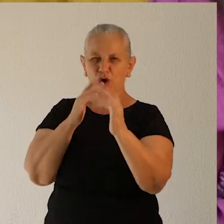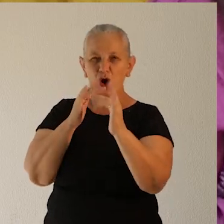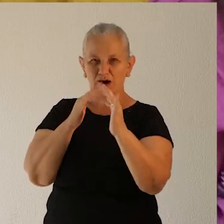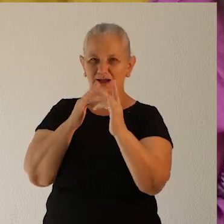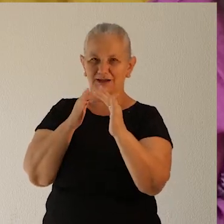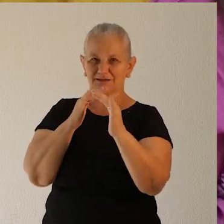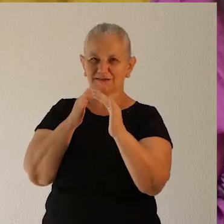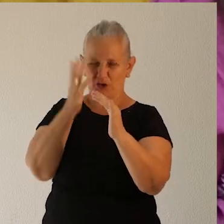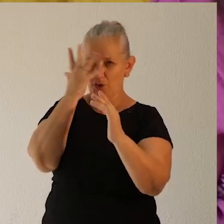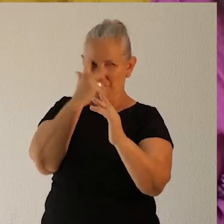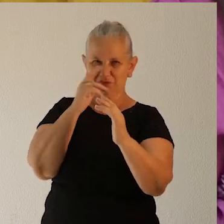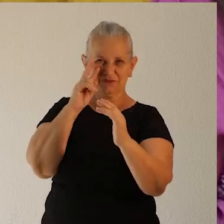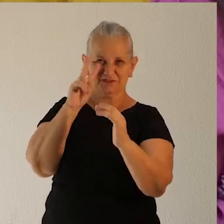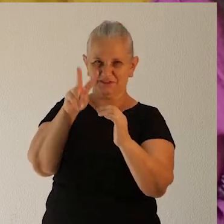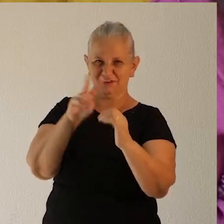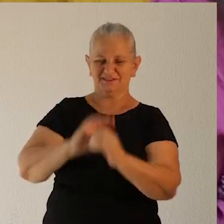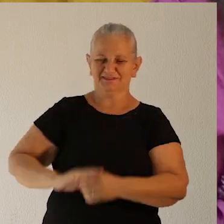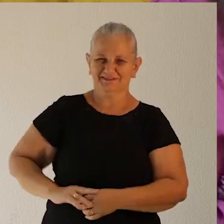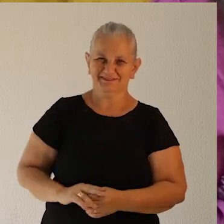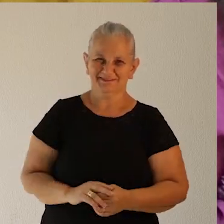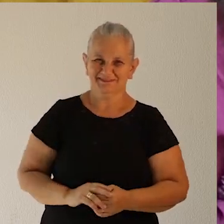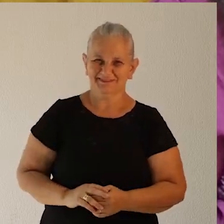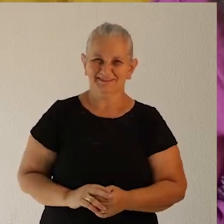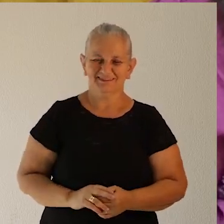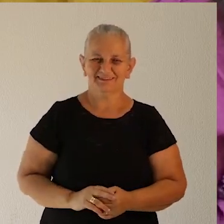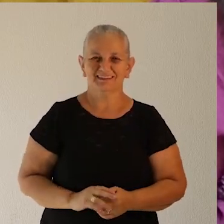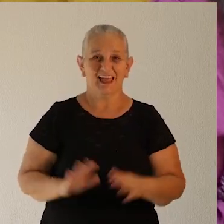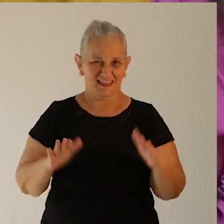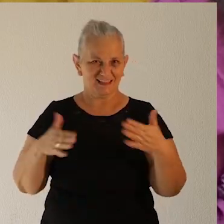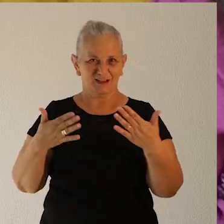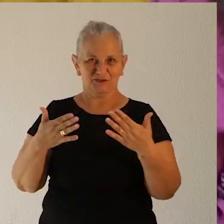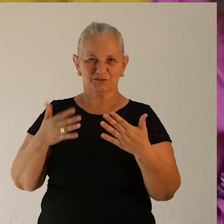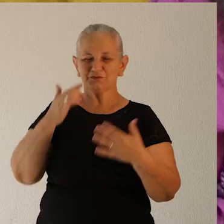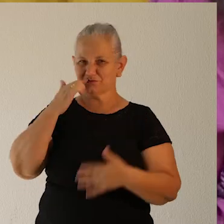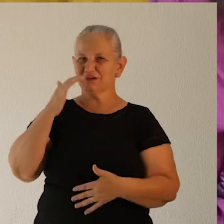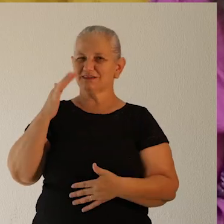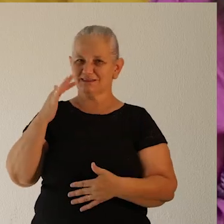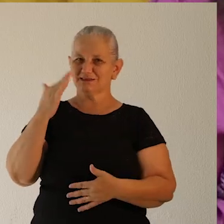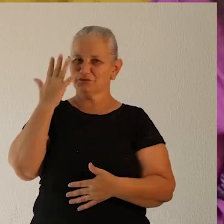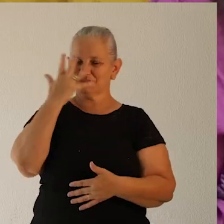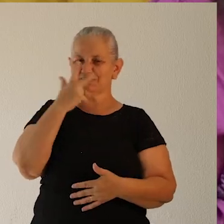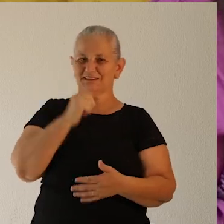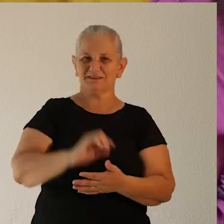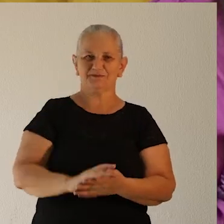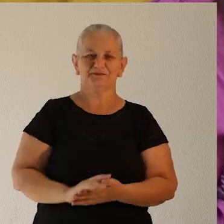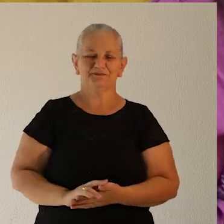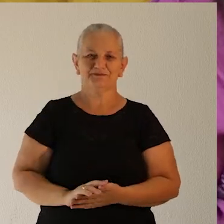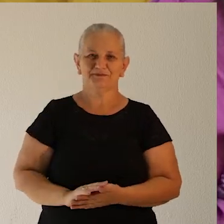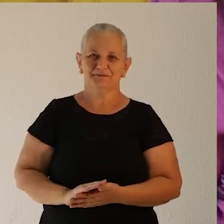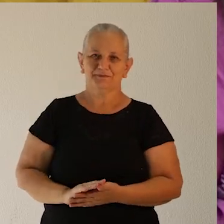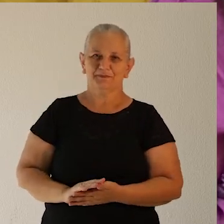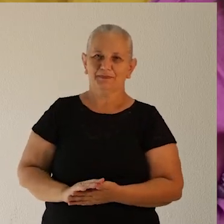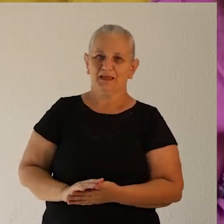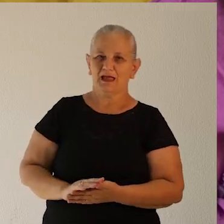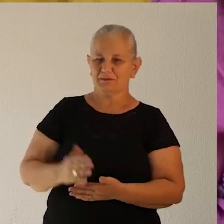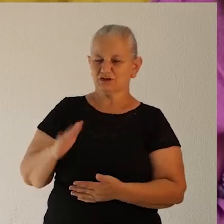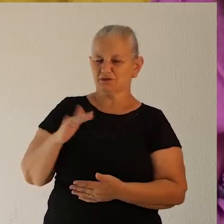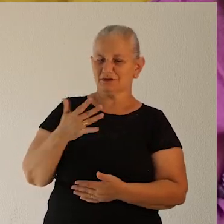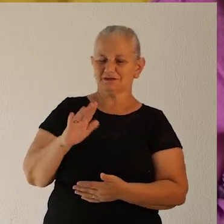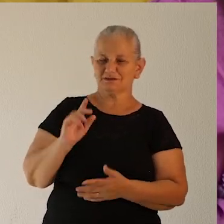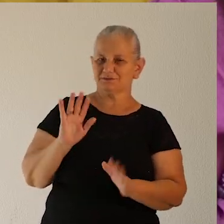gondoleiro do amor. Era uma música de raiz que o Nabor amava. Então, ficou mais ou menos